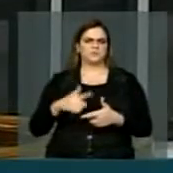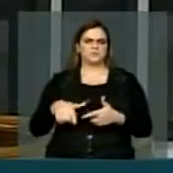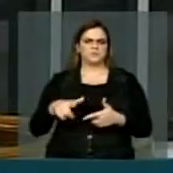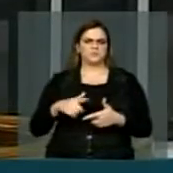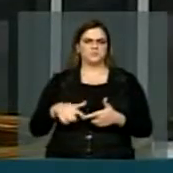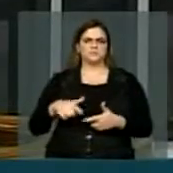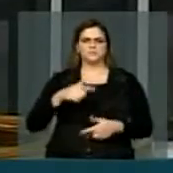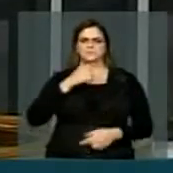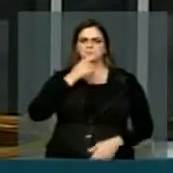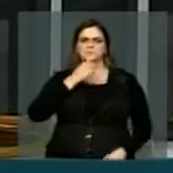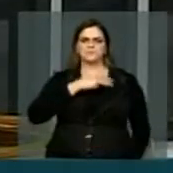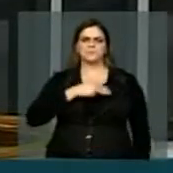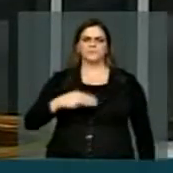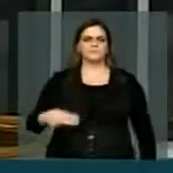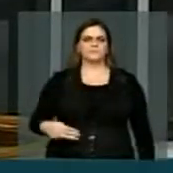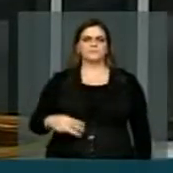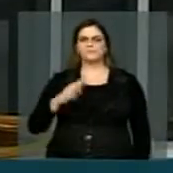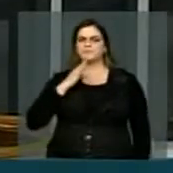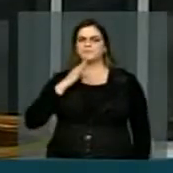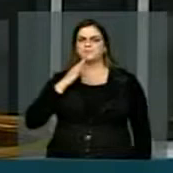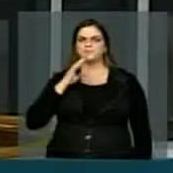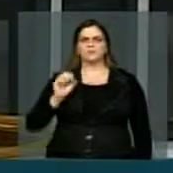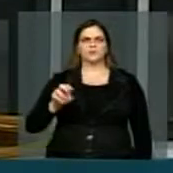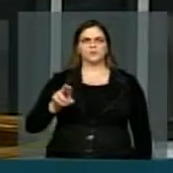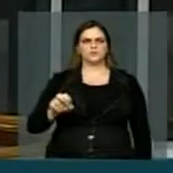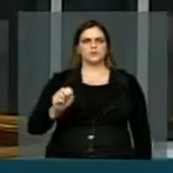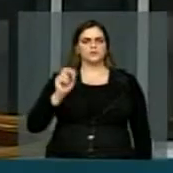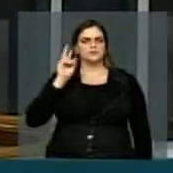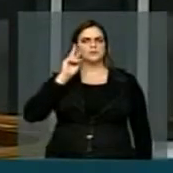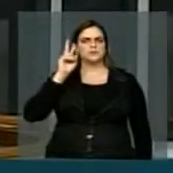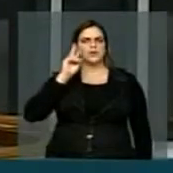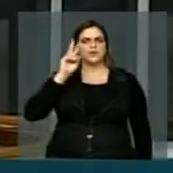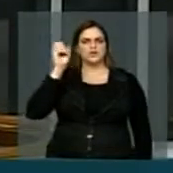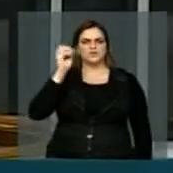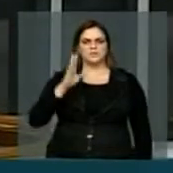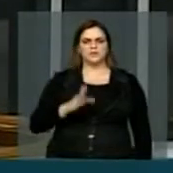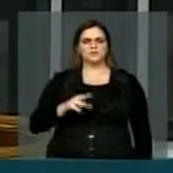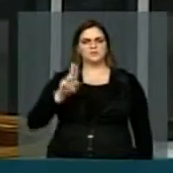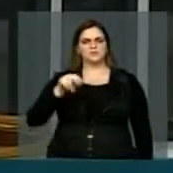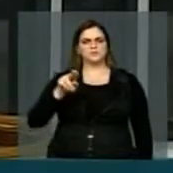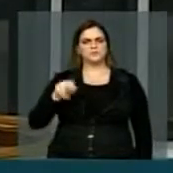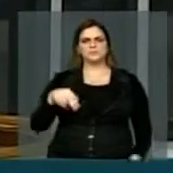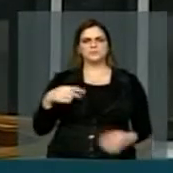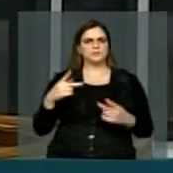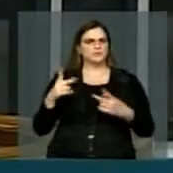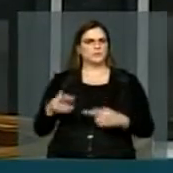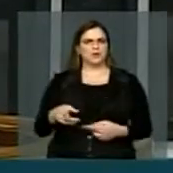de carreira do SUS, né? Talvez na história do Brasil não tivemos